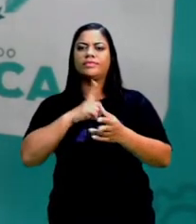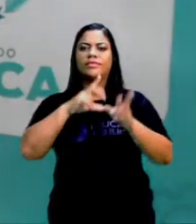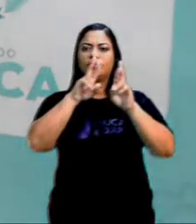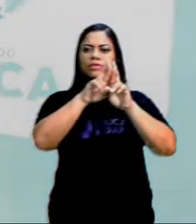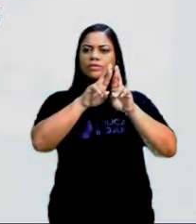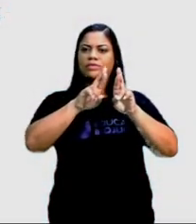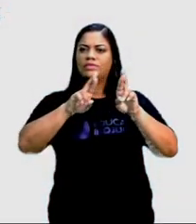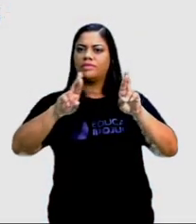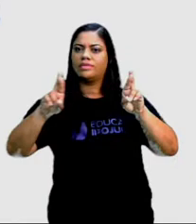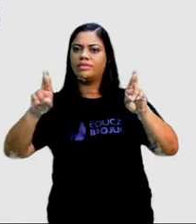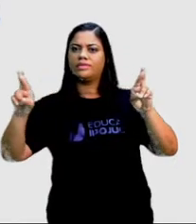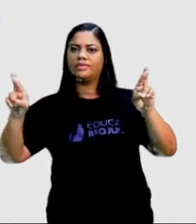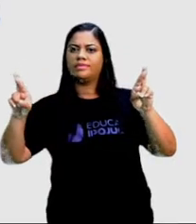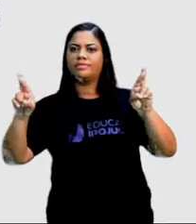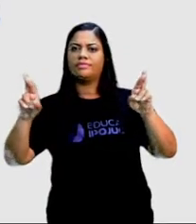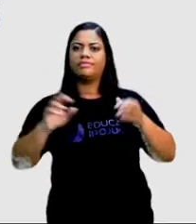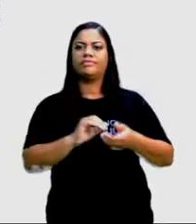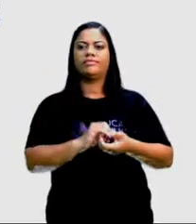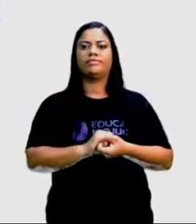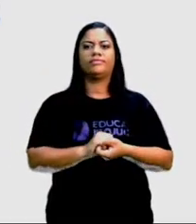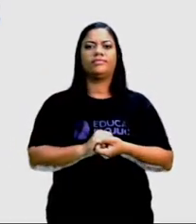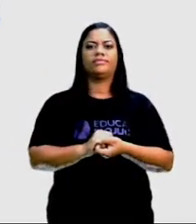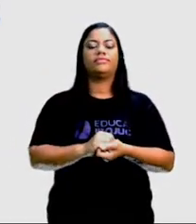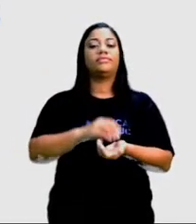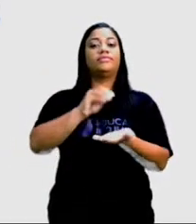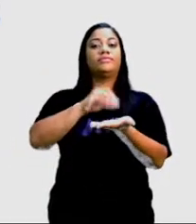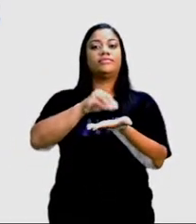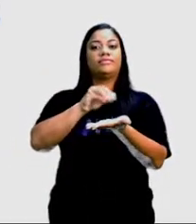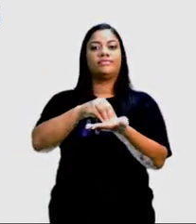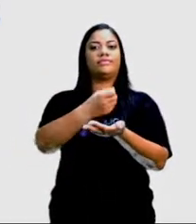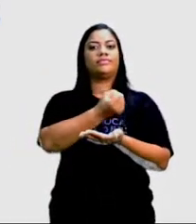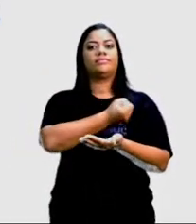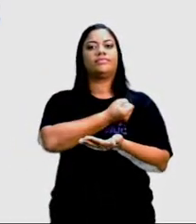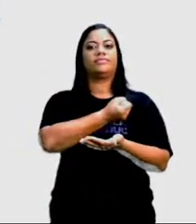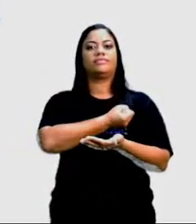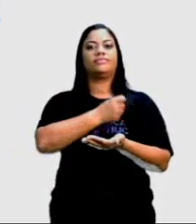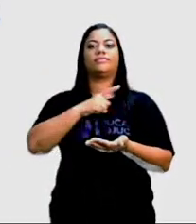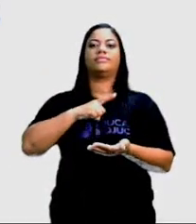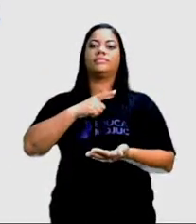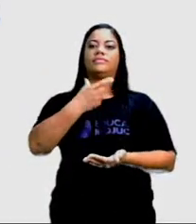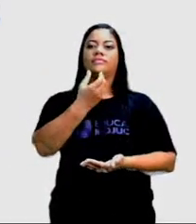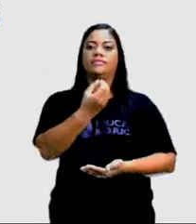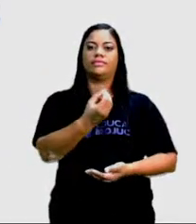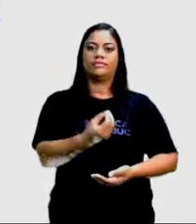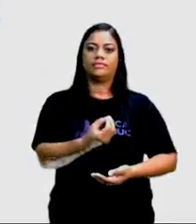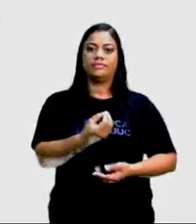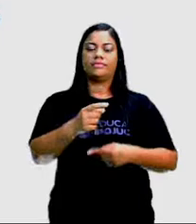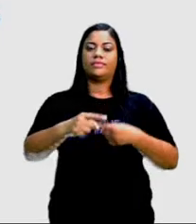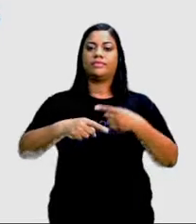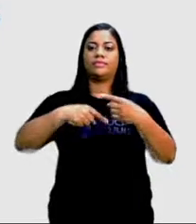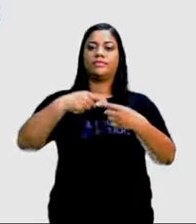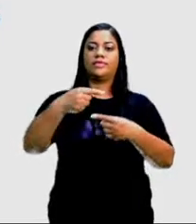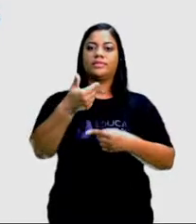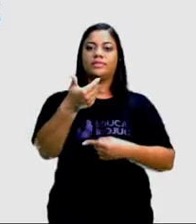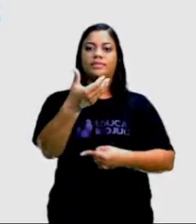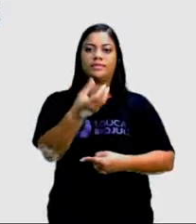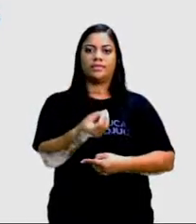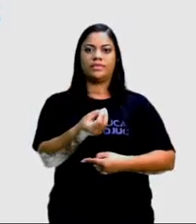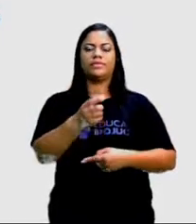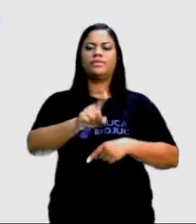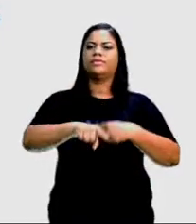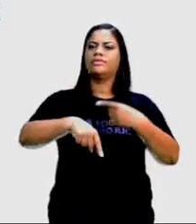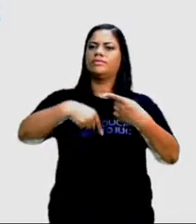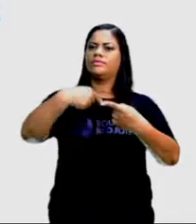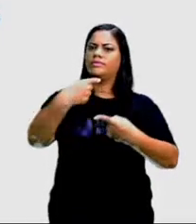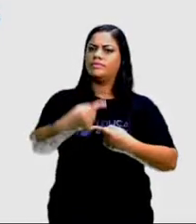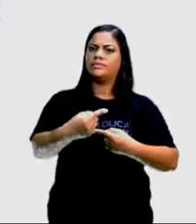reta e agora ela está incompleta. Ela tem o 0, pulou para o 10,